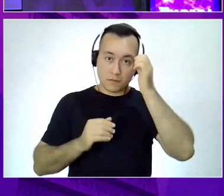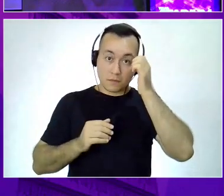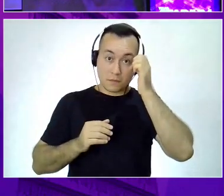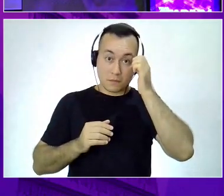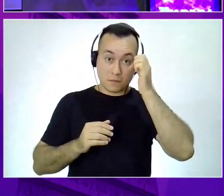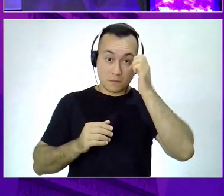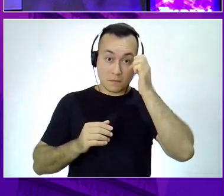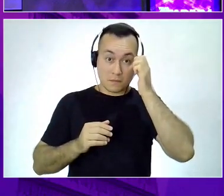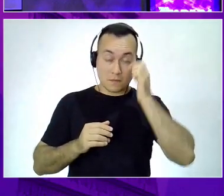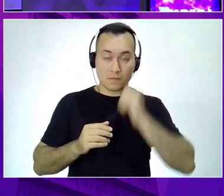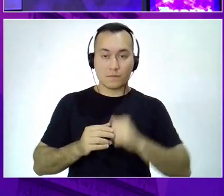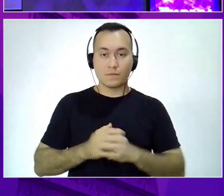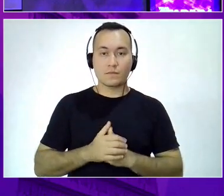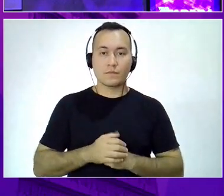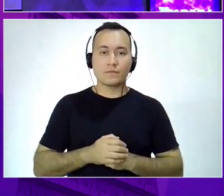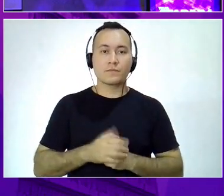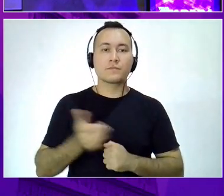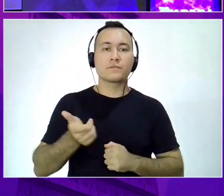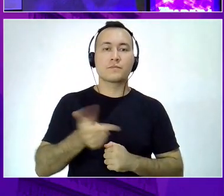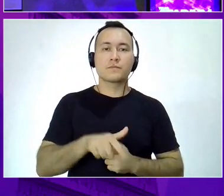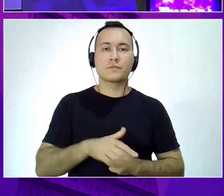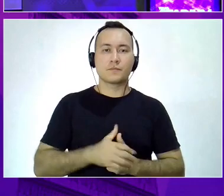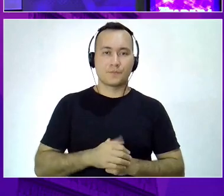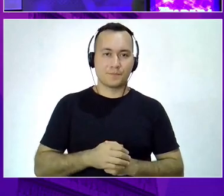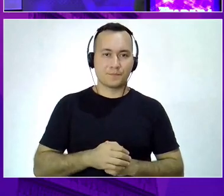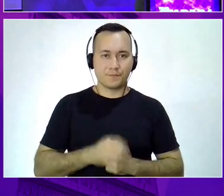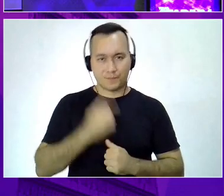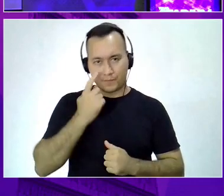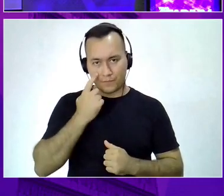GPT, ele analisa. Então fica a dica.